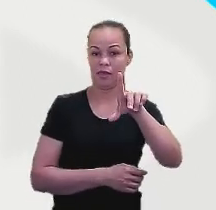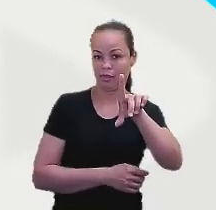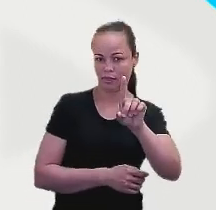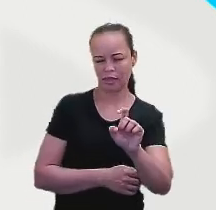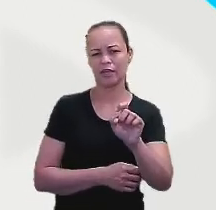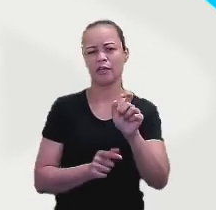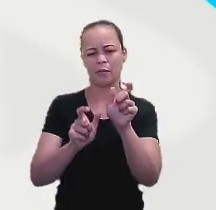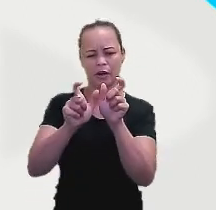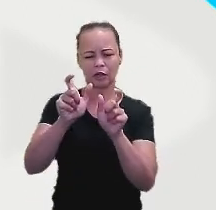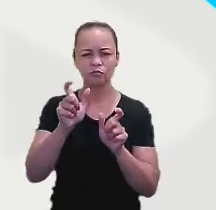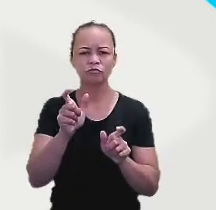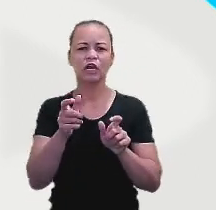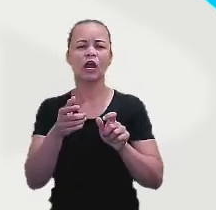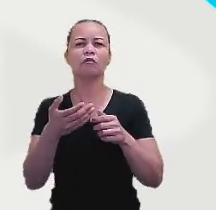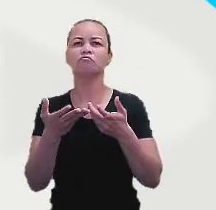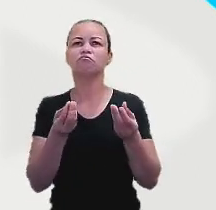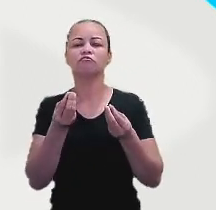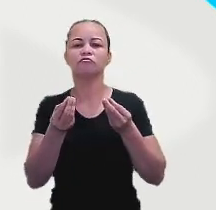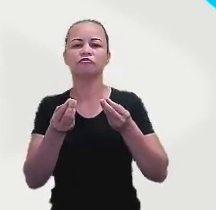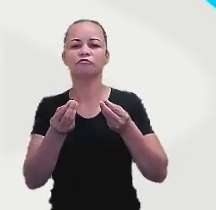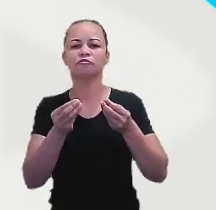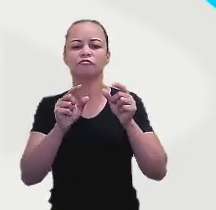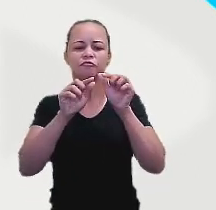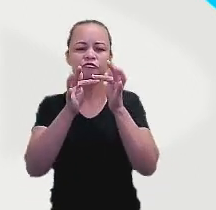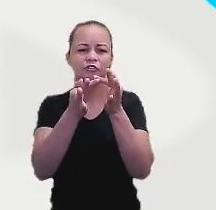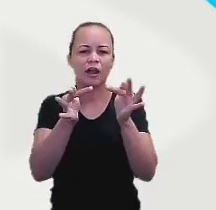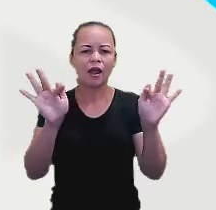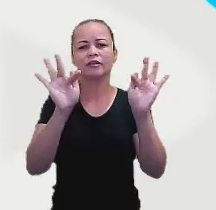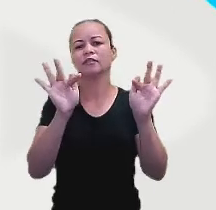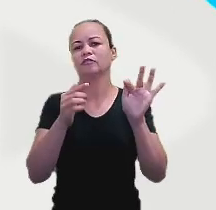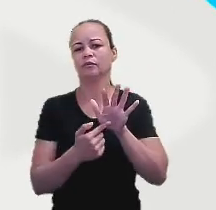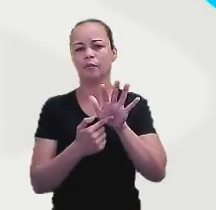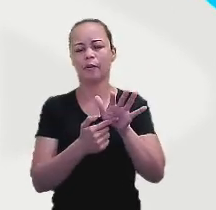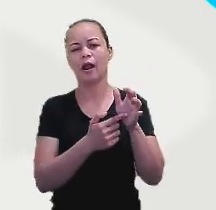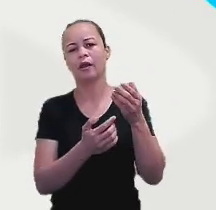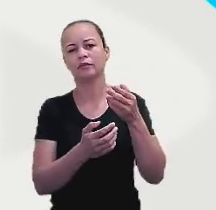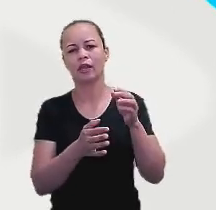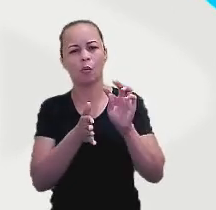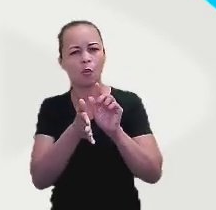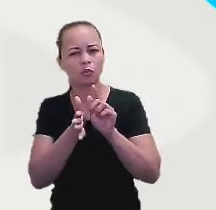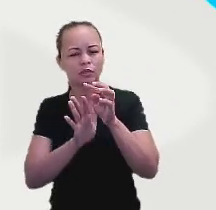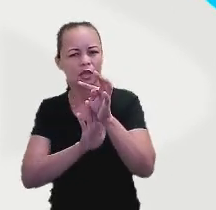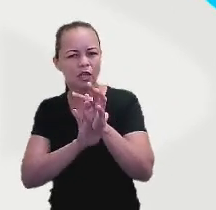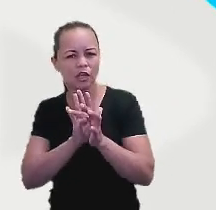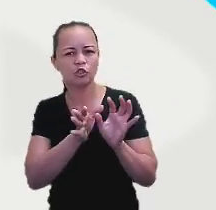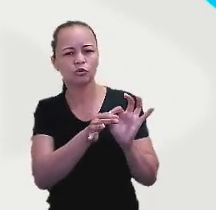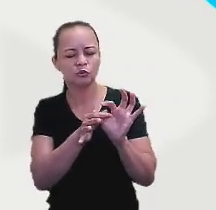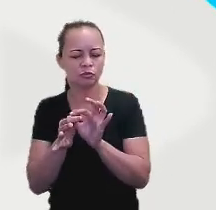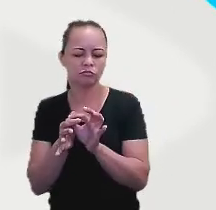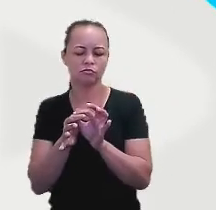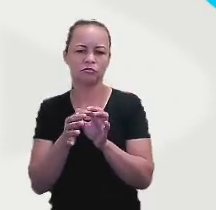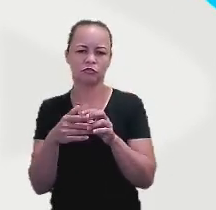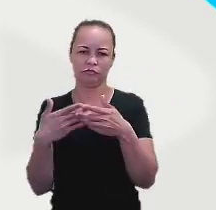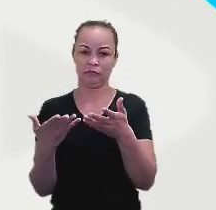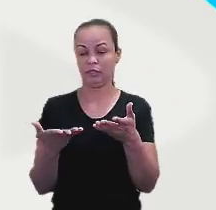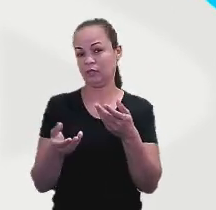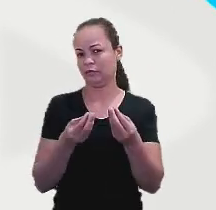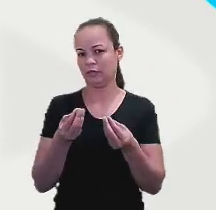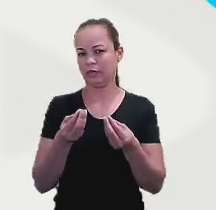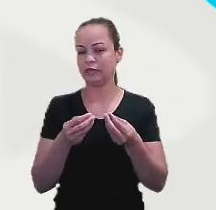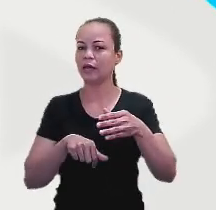para contextualizar? Você separaria as sílabas? Diria qual é a classe gramatical dessa palavra? Então, fica aí